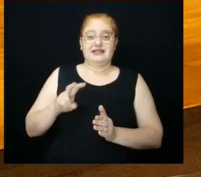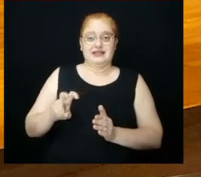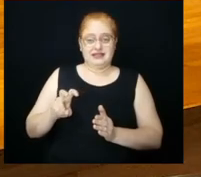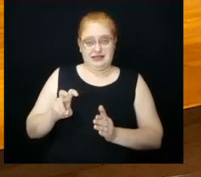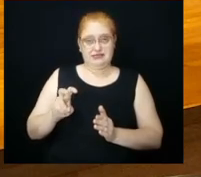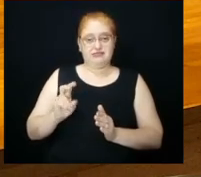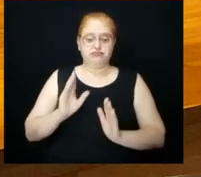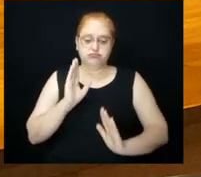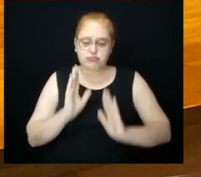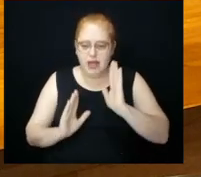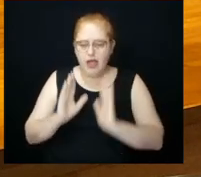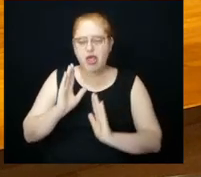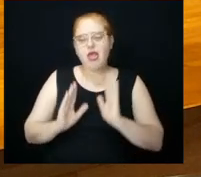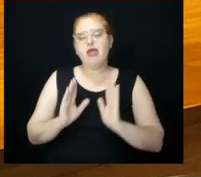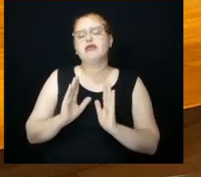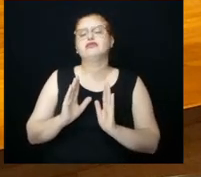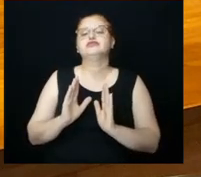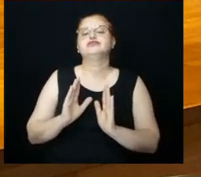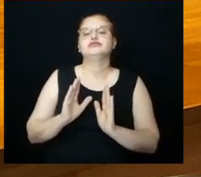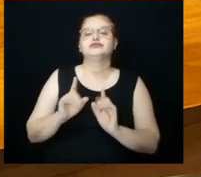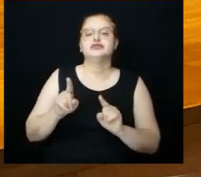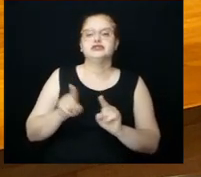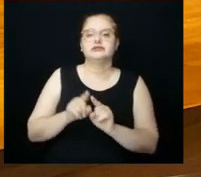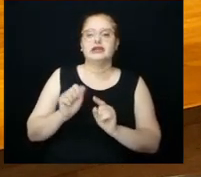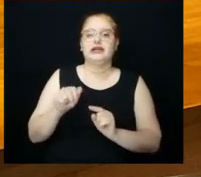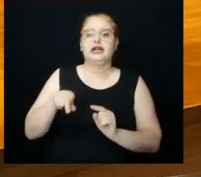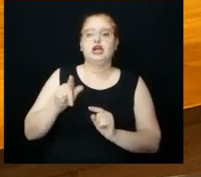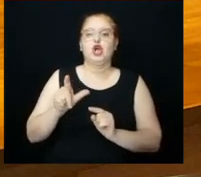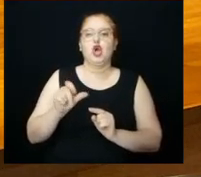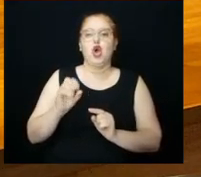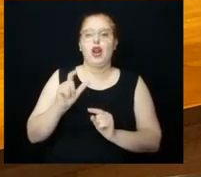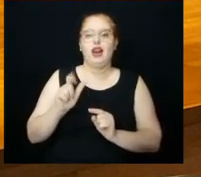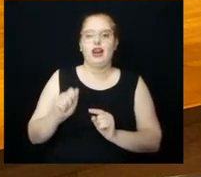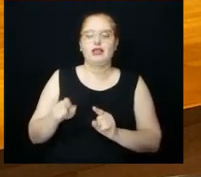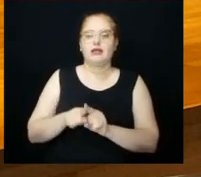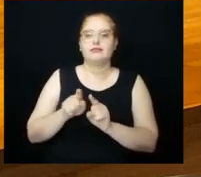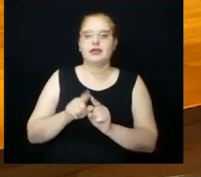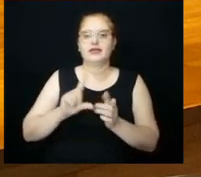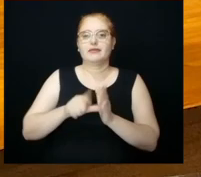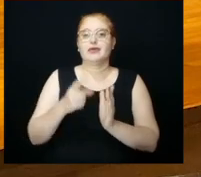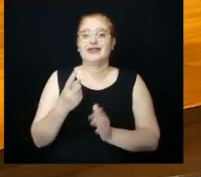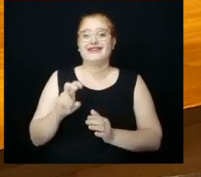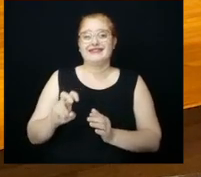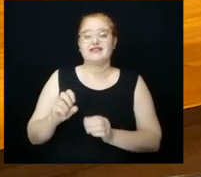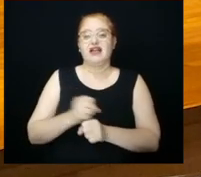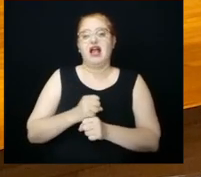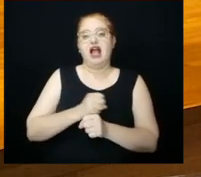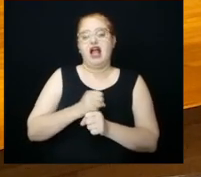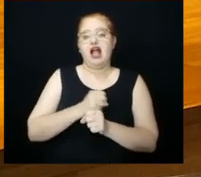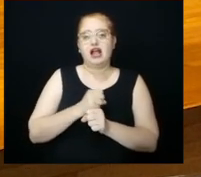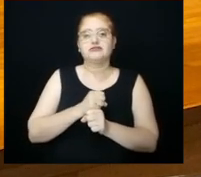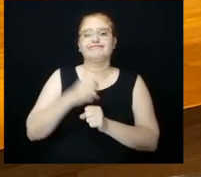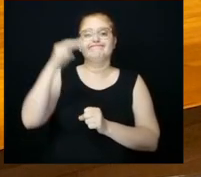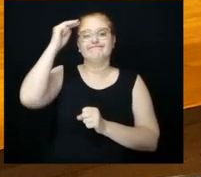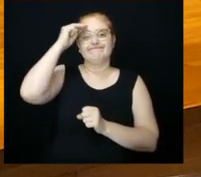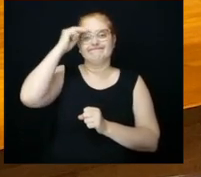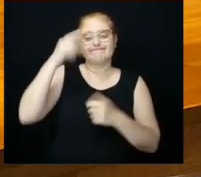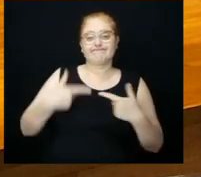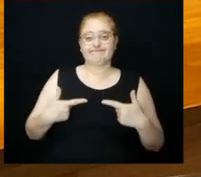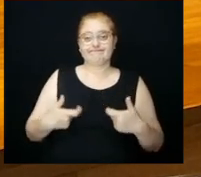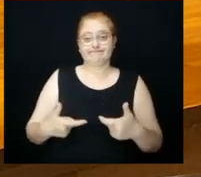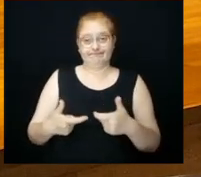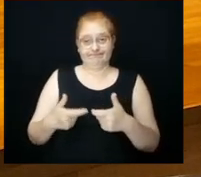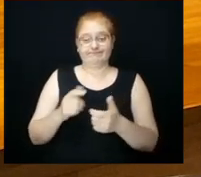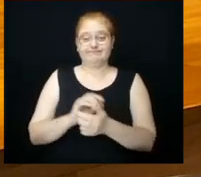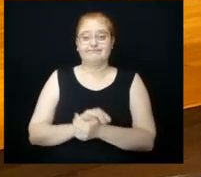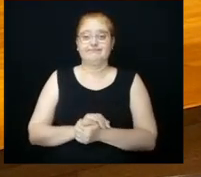naquele período, né? Angola também vai ser por aí. Depois, 15 anos de uma memória de guerra que,